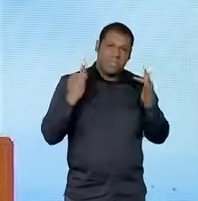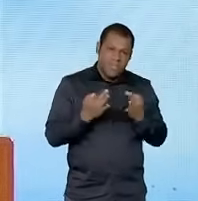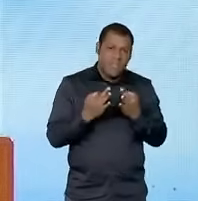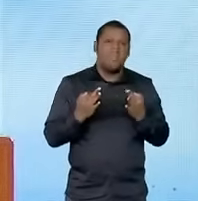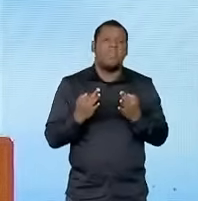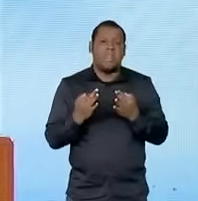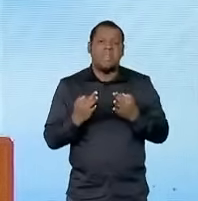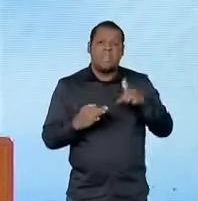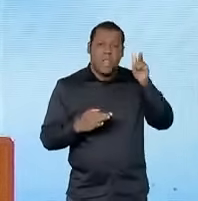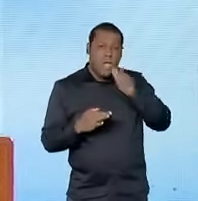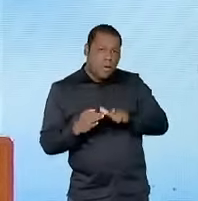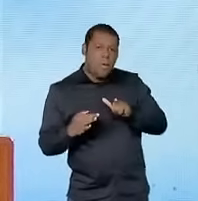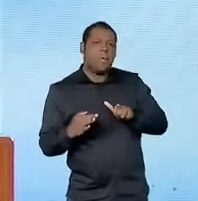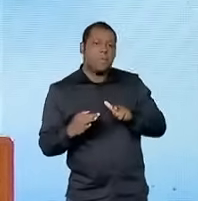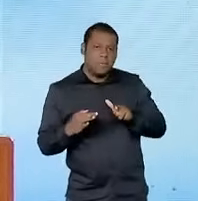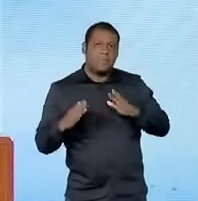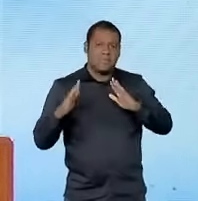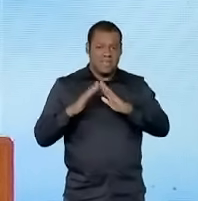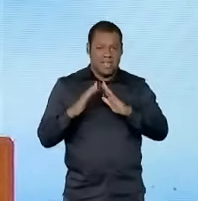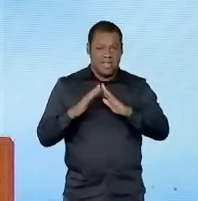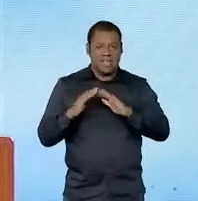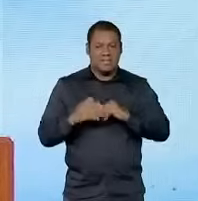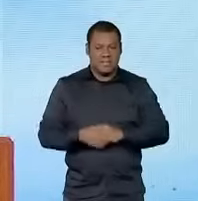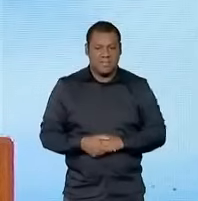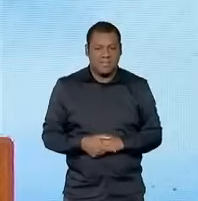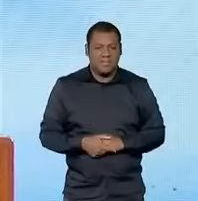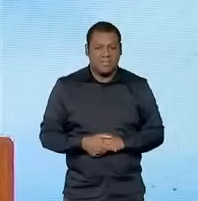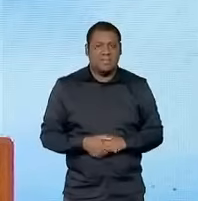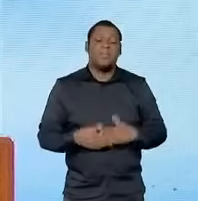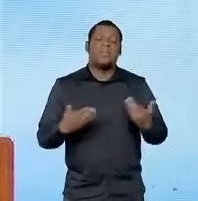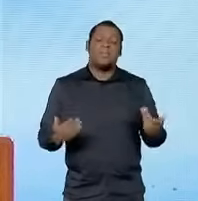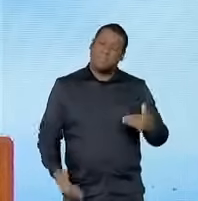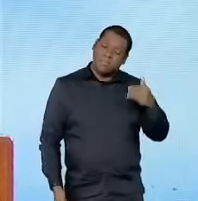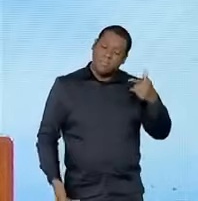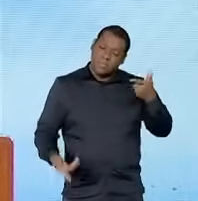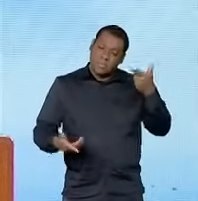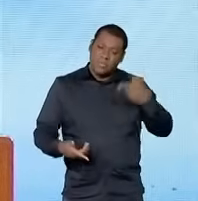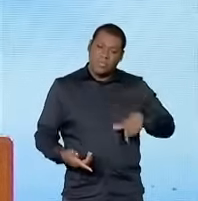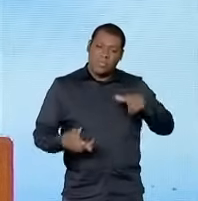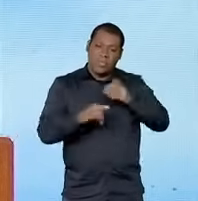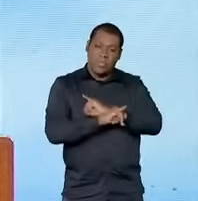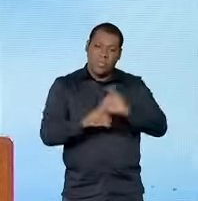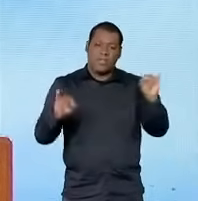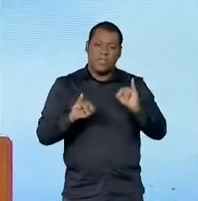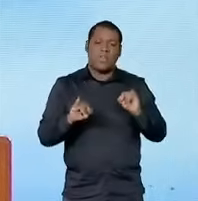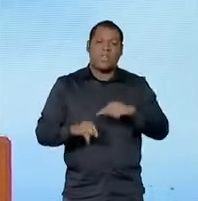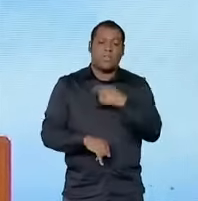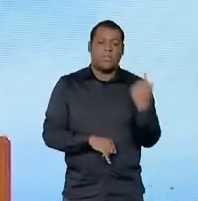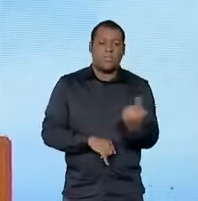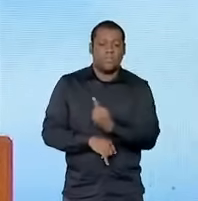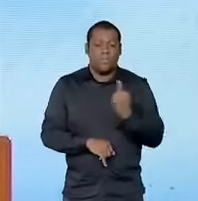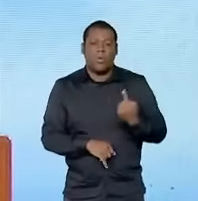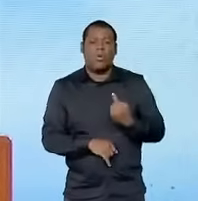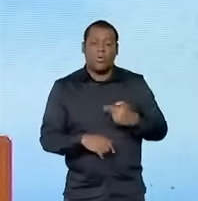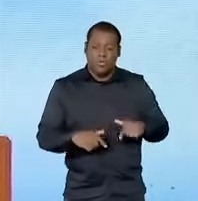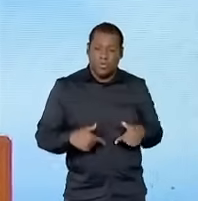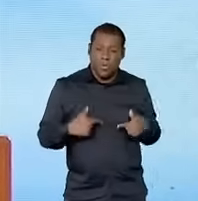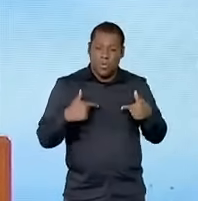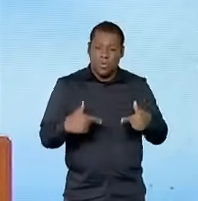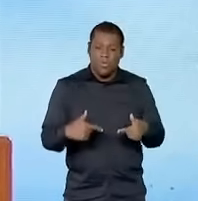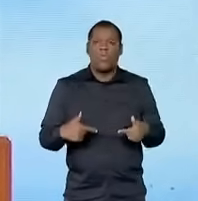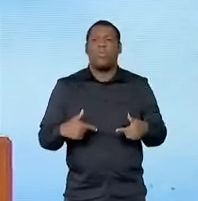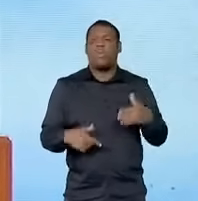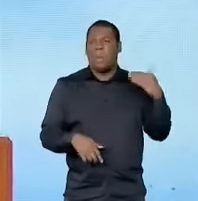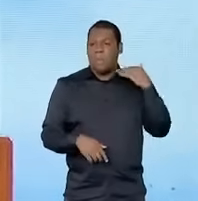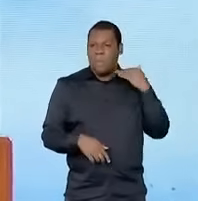Minha Casa Minha Vida Rural. Desse modo, reforçamos nossa defesa em uma Caixa